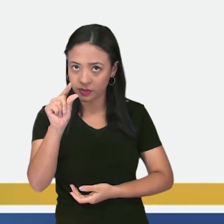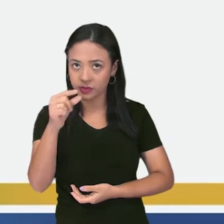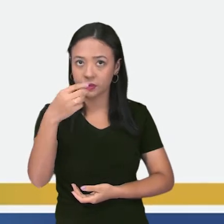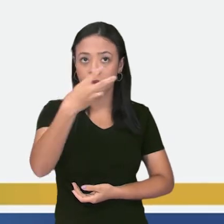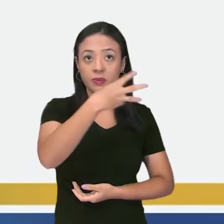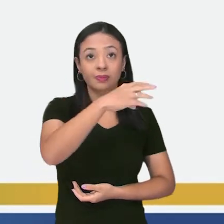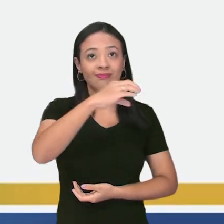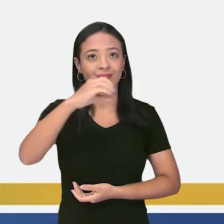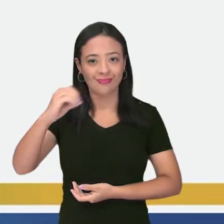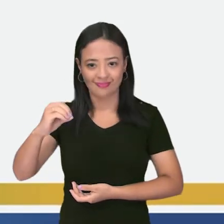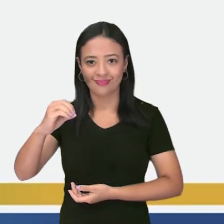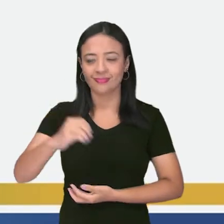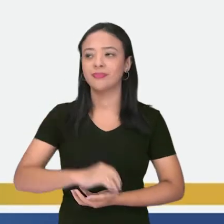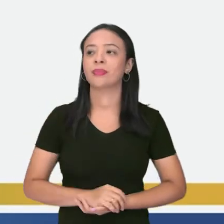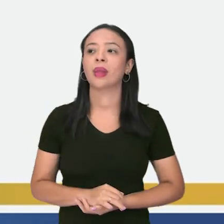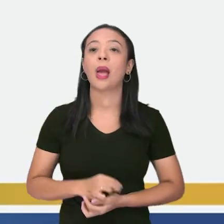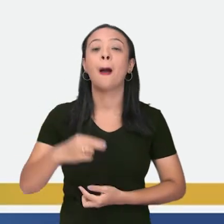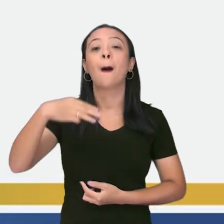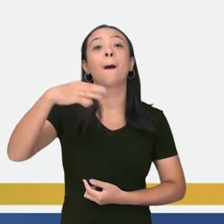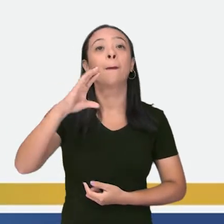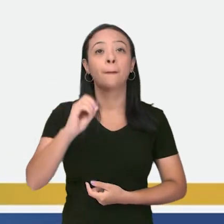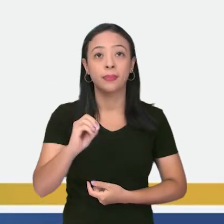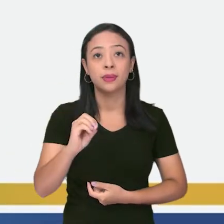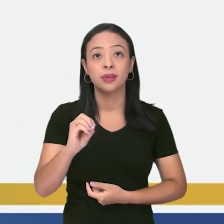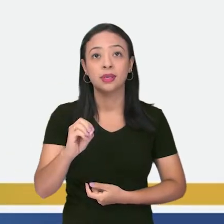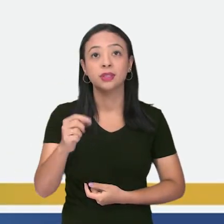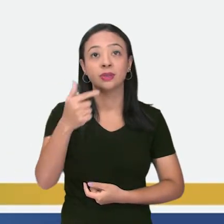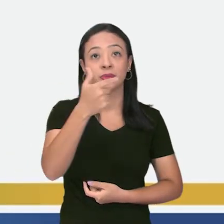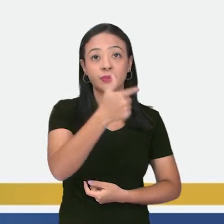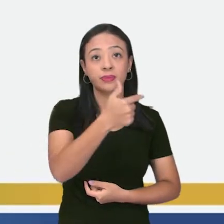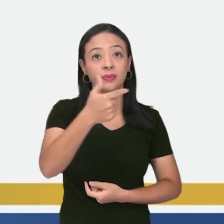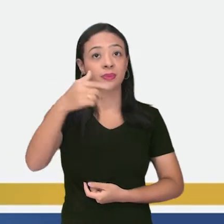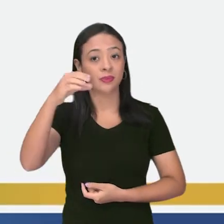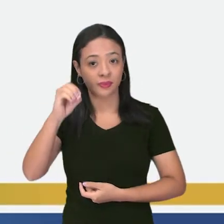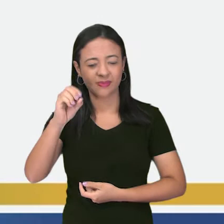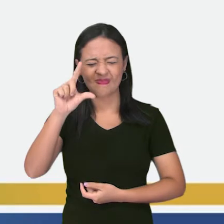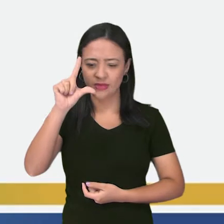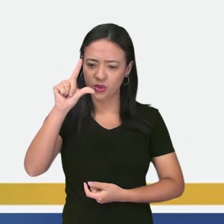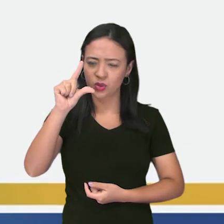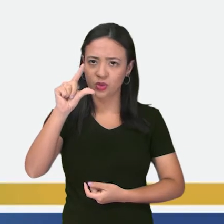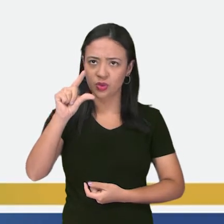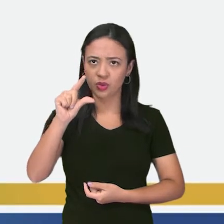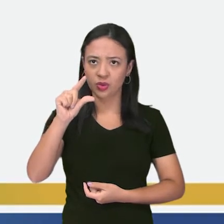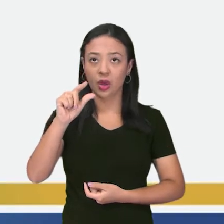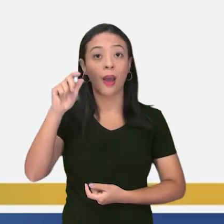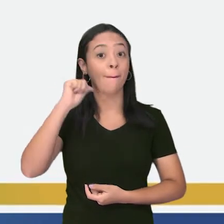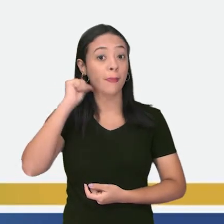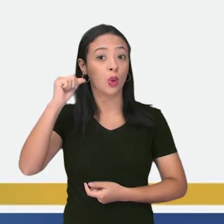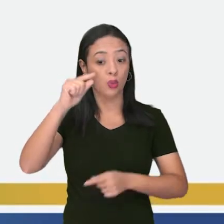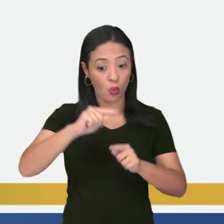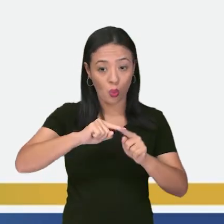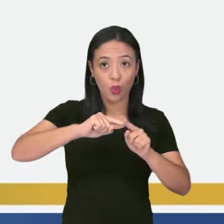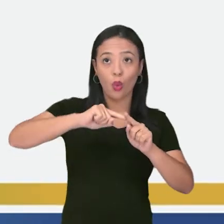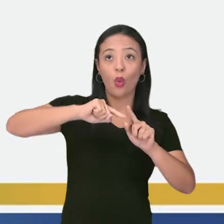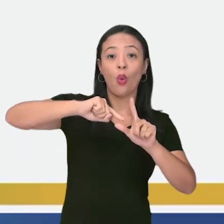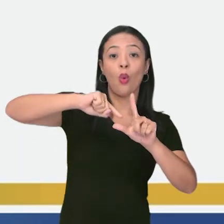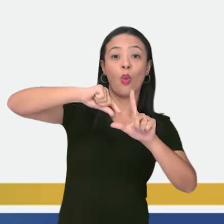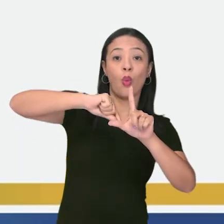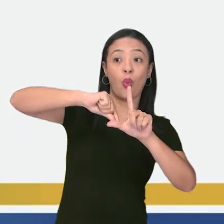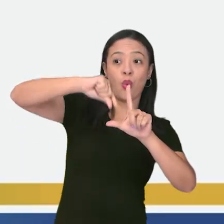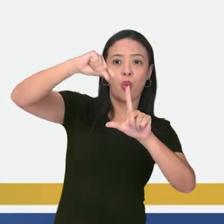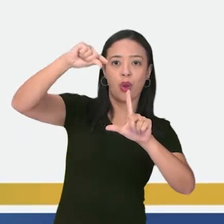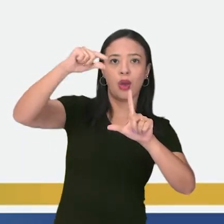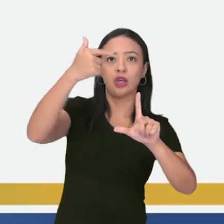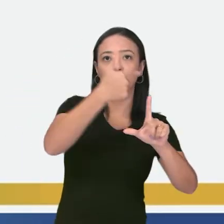kW. Em março, 220, ele foi baixando. Já em abril, ele aumentou, foi para